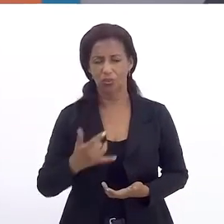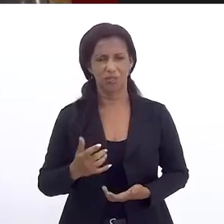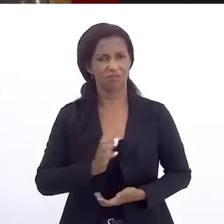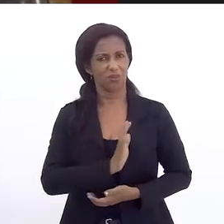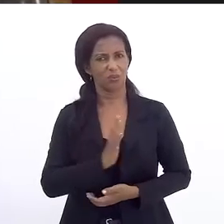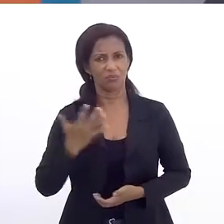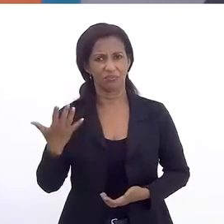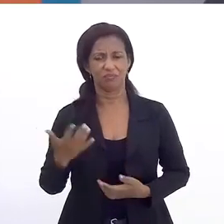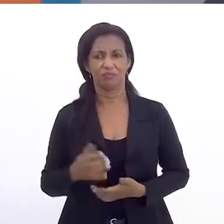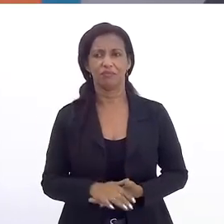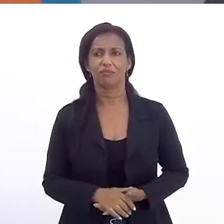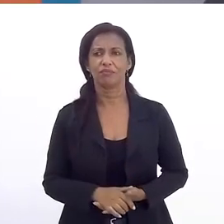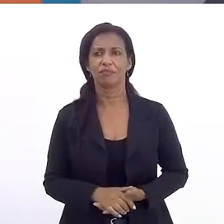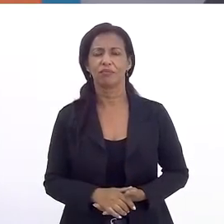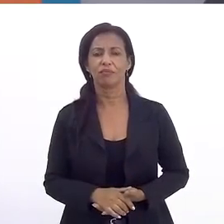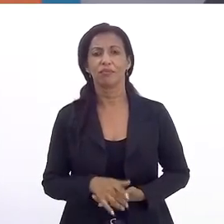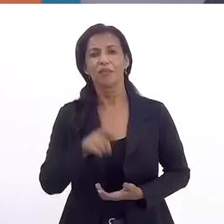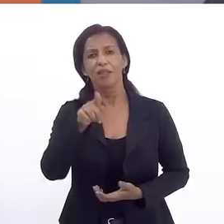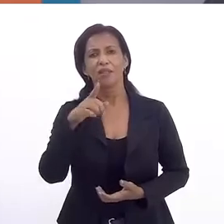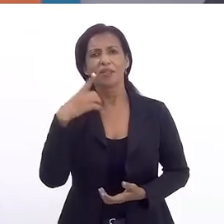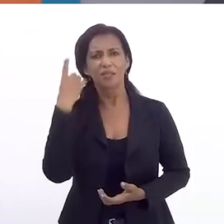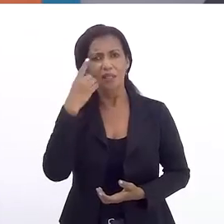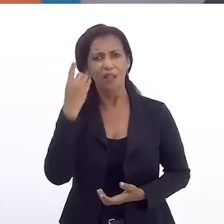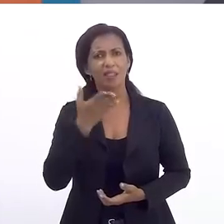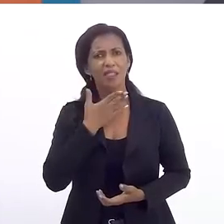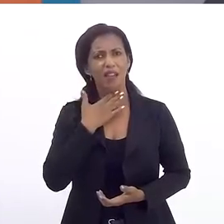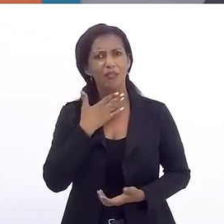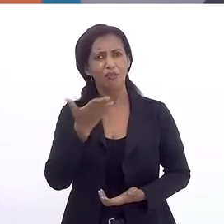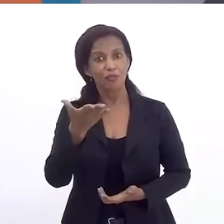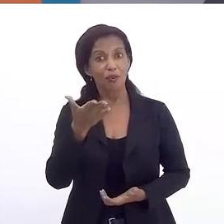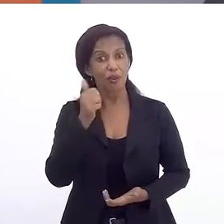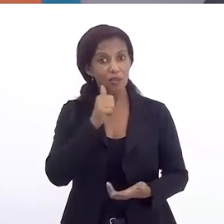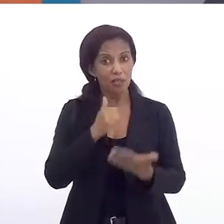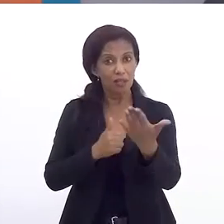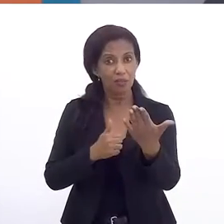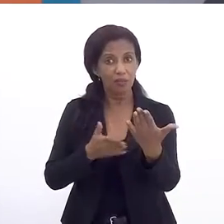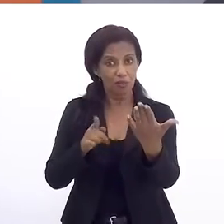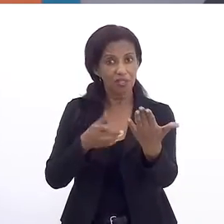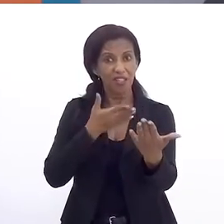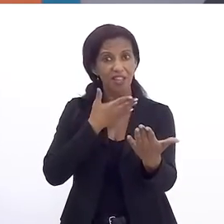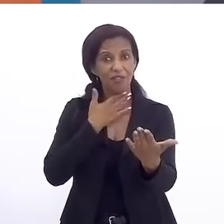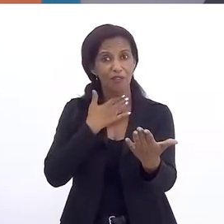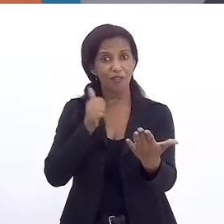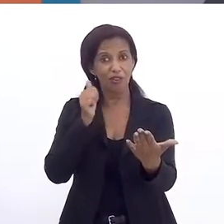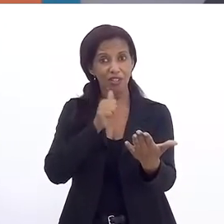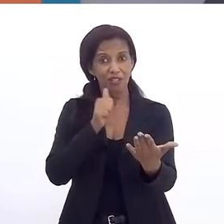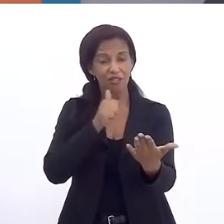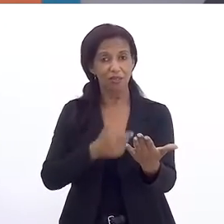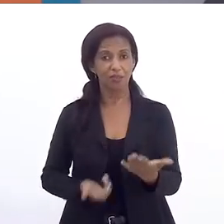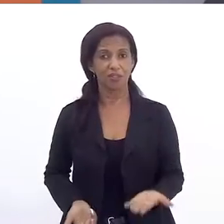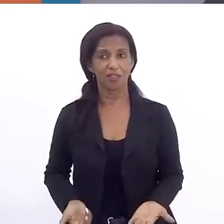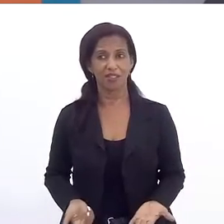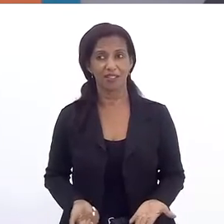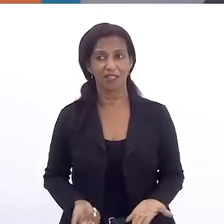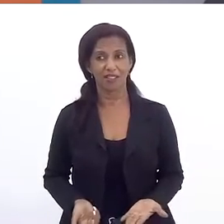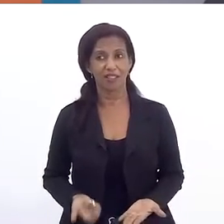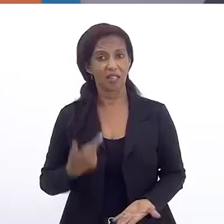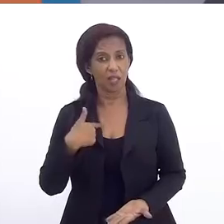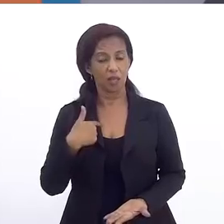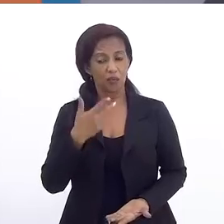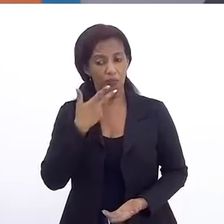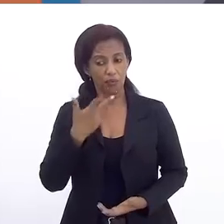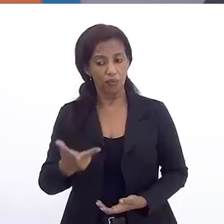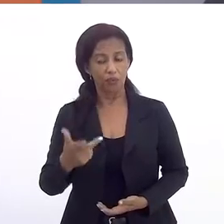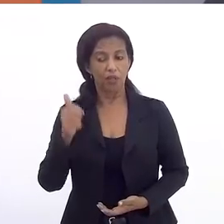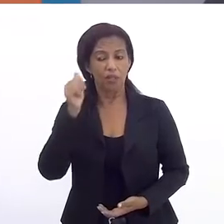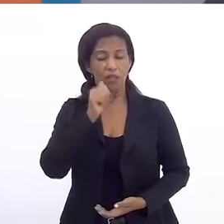eu até julgo que, assim, a mulher que esteja nos assistindo, que precise realmente encontrar apoio e buscar um